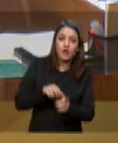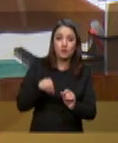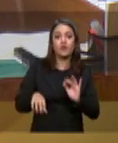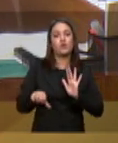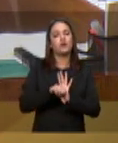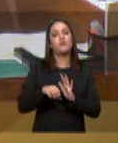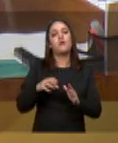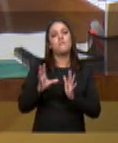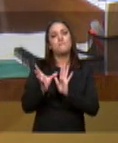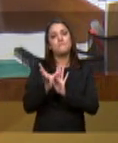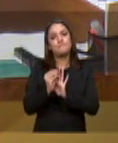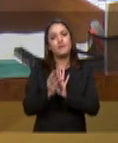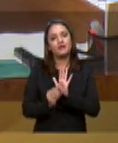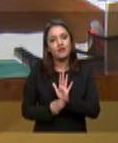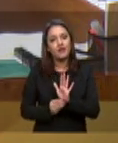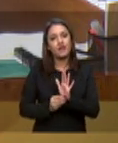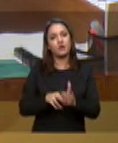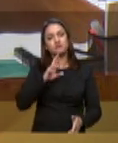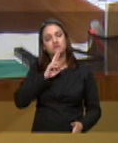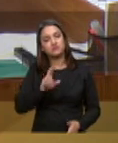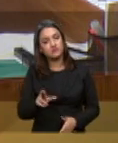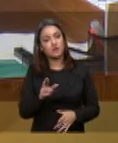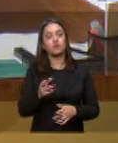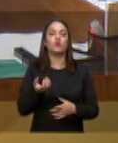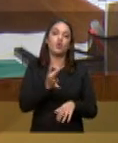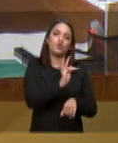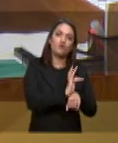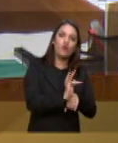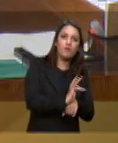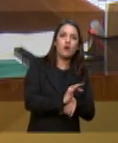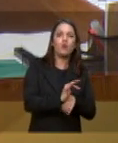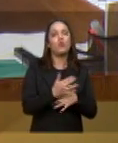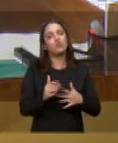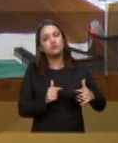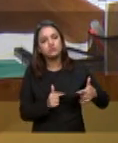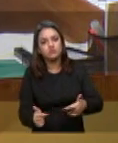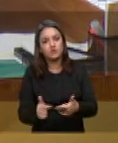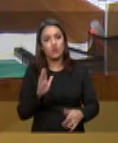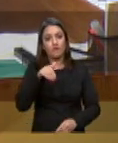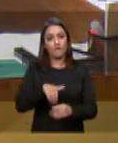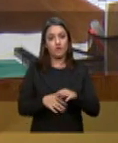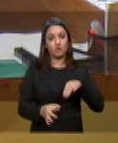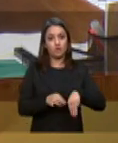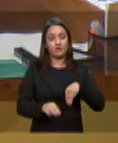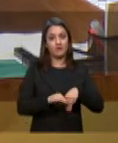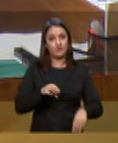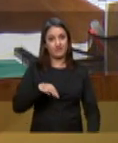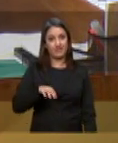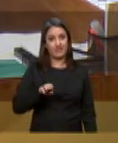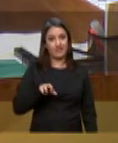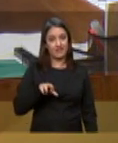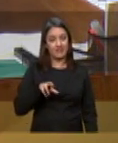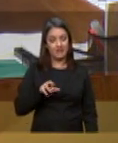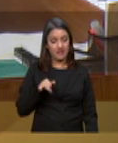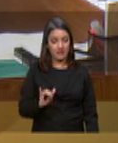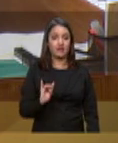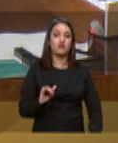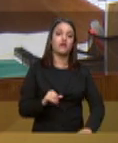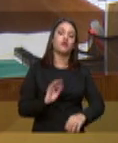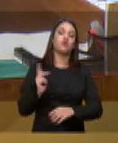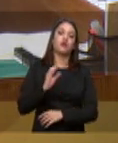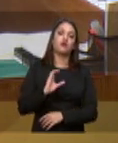dano ou resultado, ou de crime formal ou de mera conduta. O voto do ministro Nery, no HC 77002,